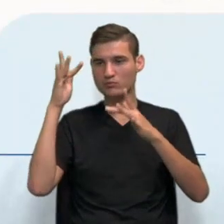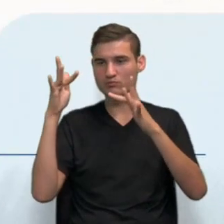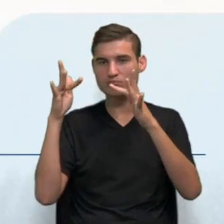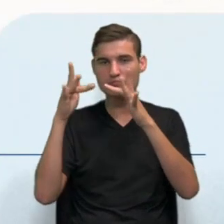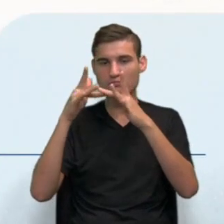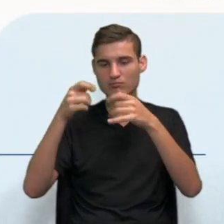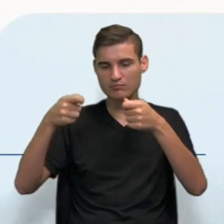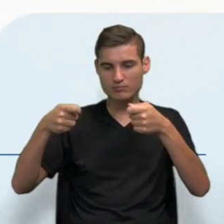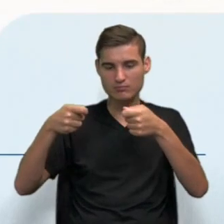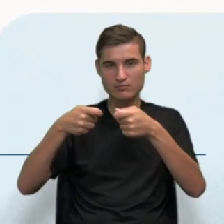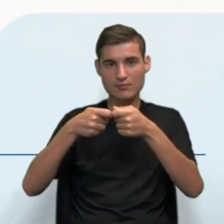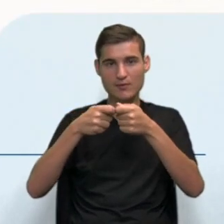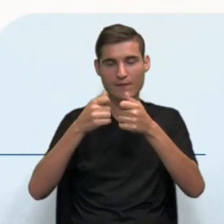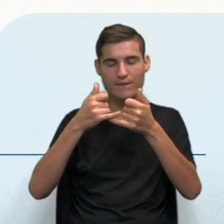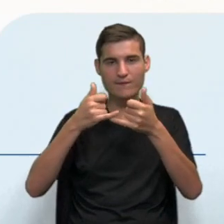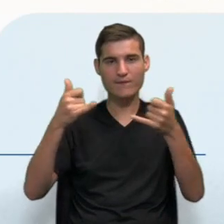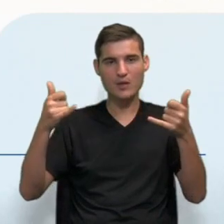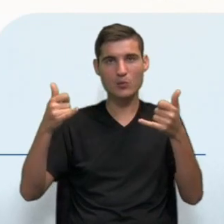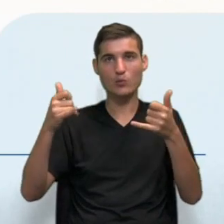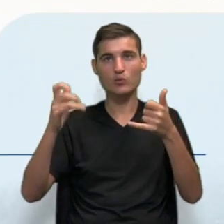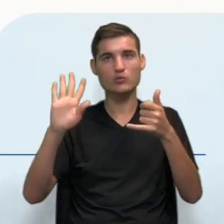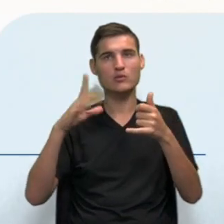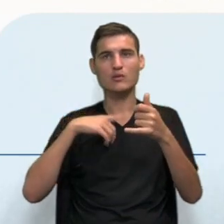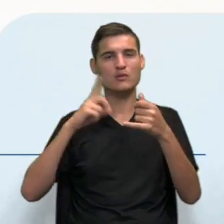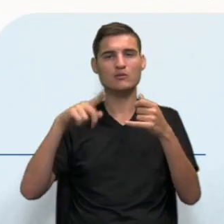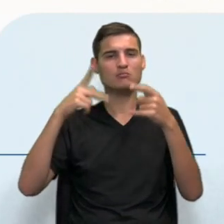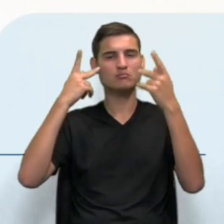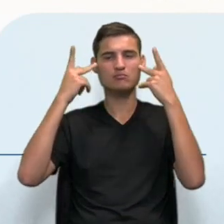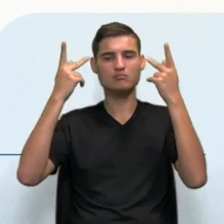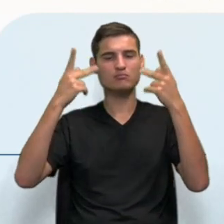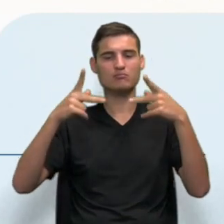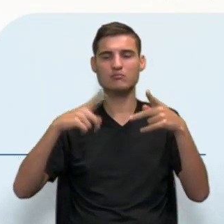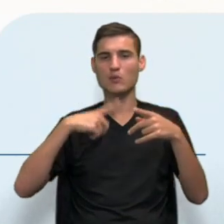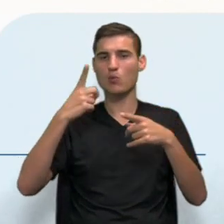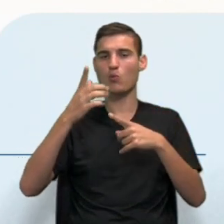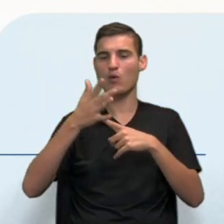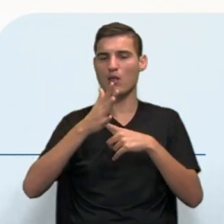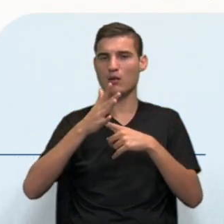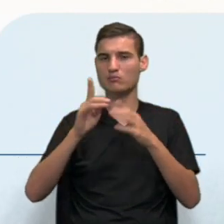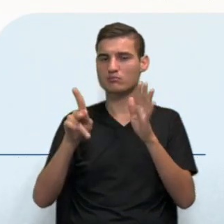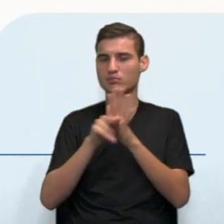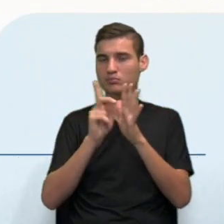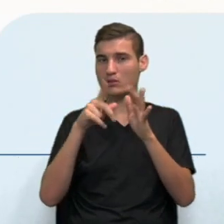conectando o fio do receptor no transmissor. Tinha um equipamento